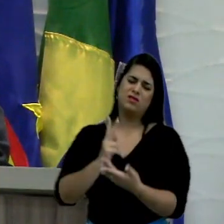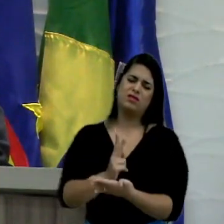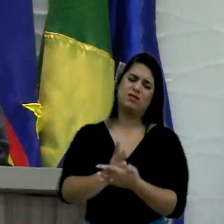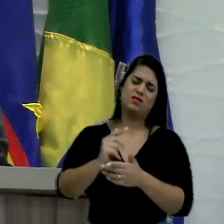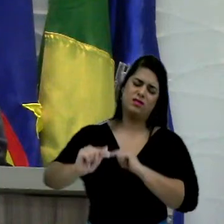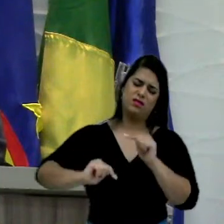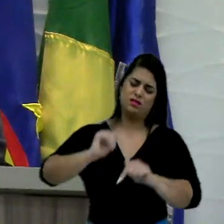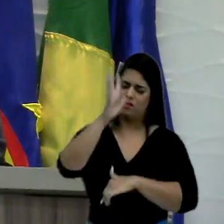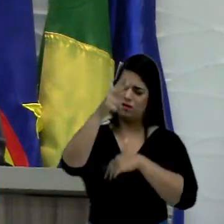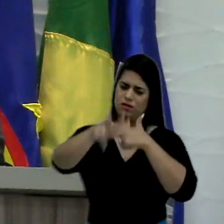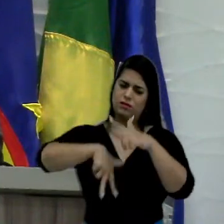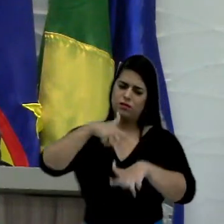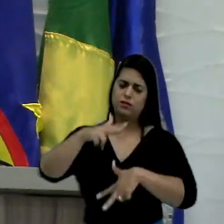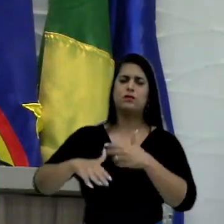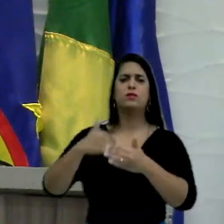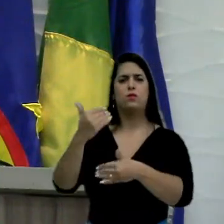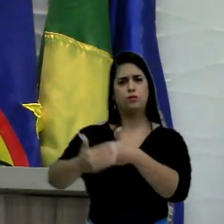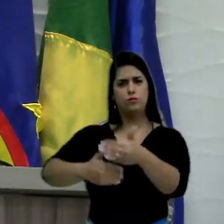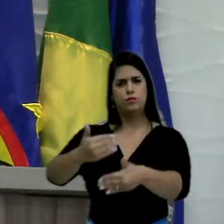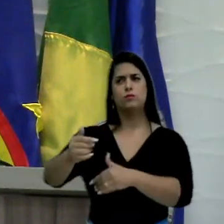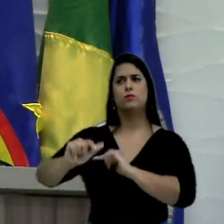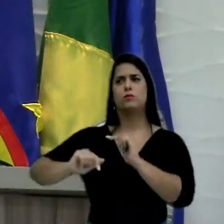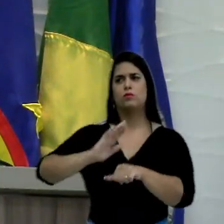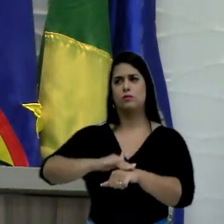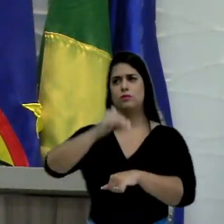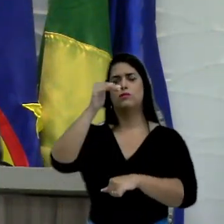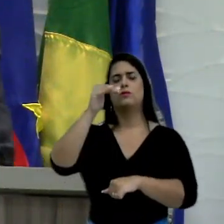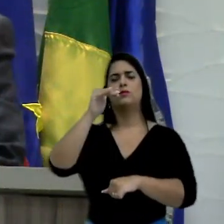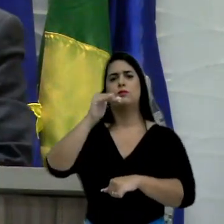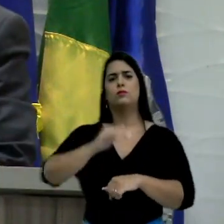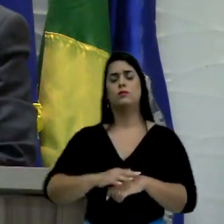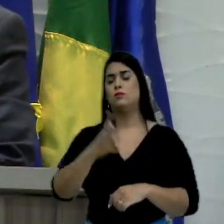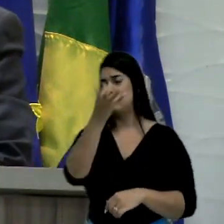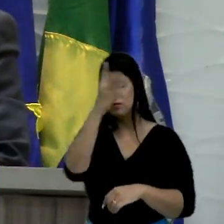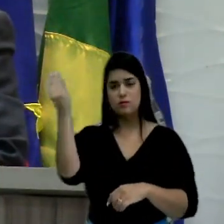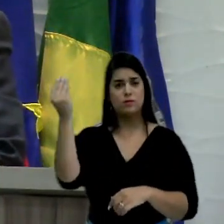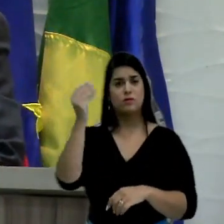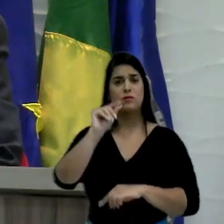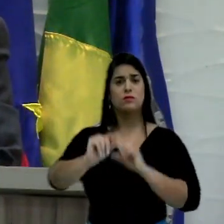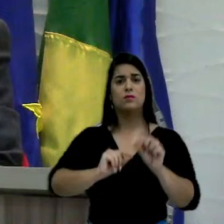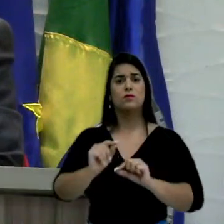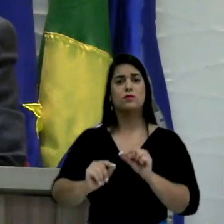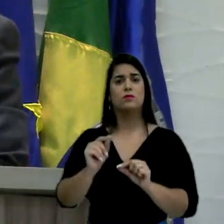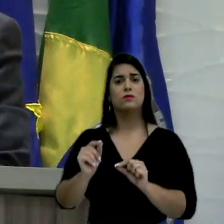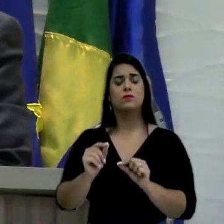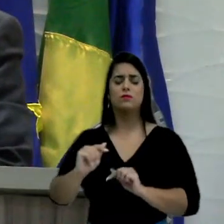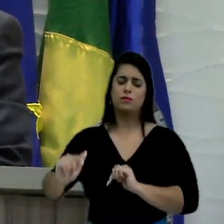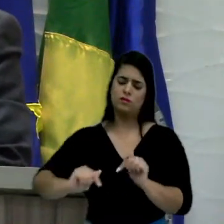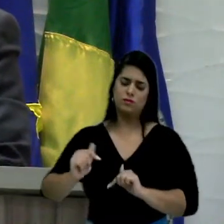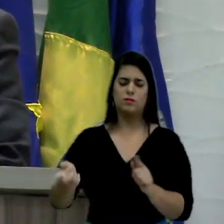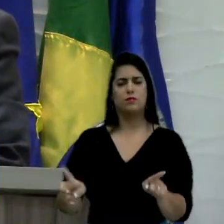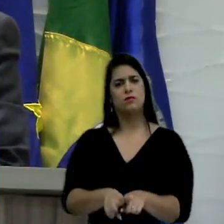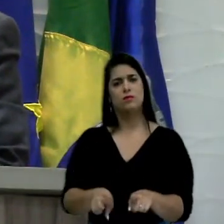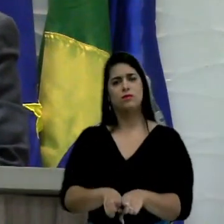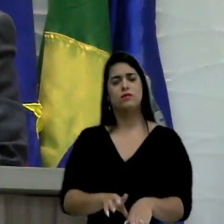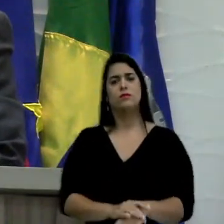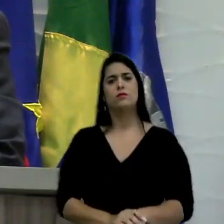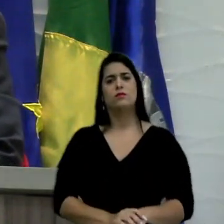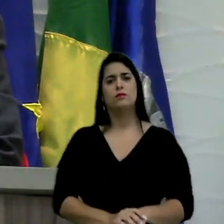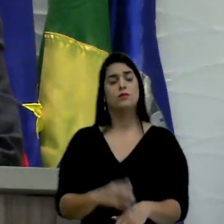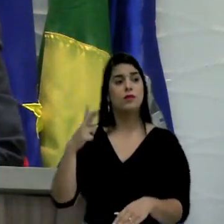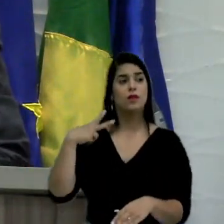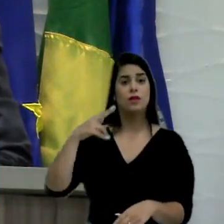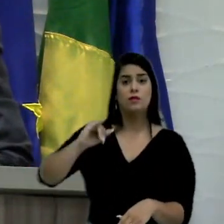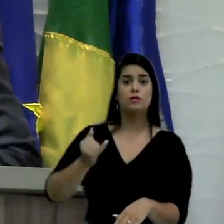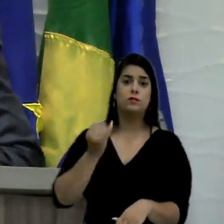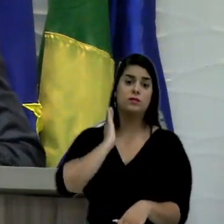para São Bentuna, que está trabalhando e que vai trabalhar muito mais, que esquece de fazer a parte de vocês. O vereador João